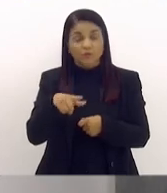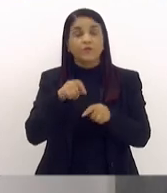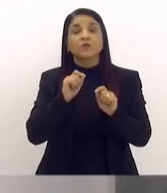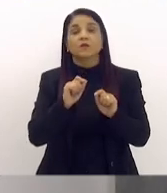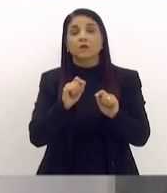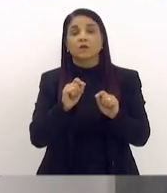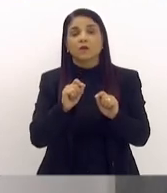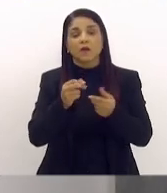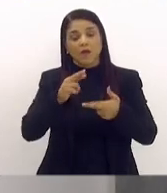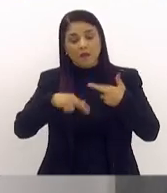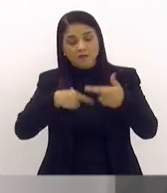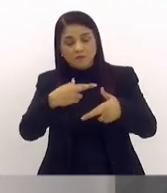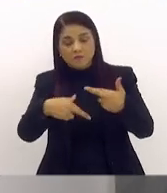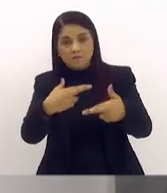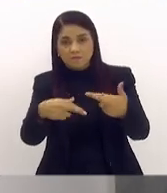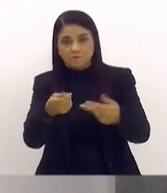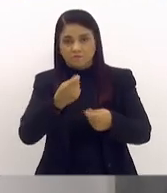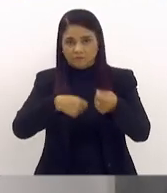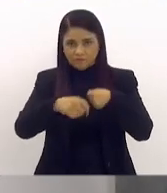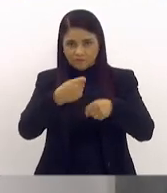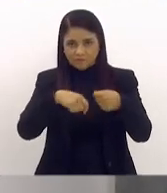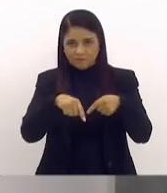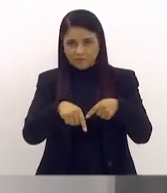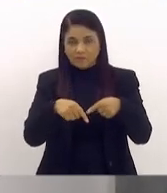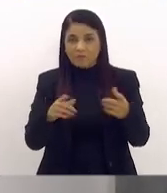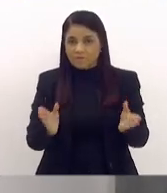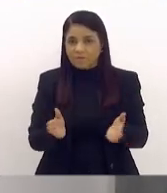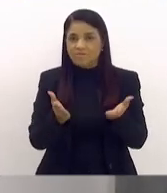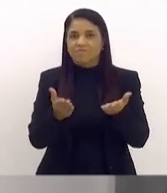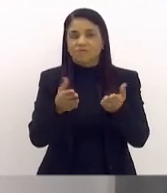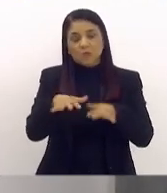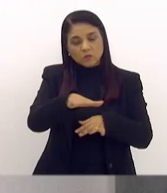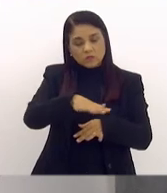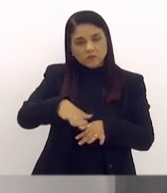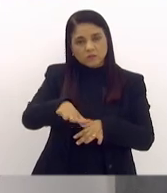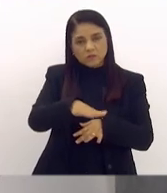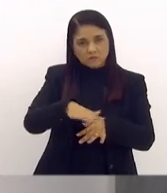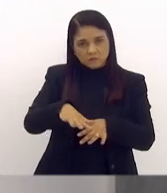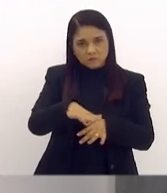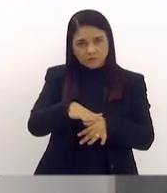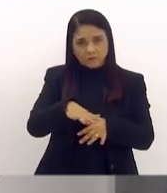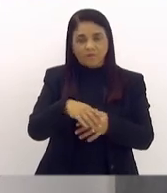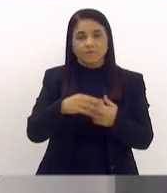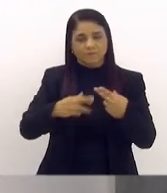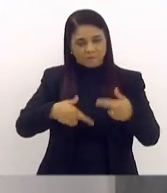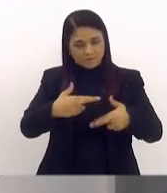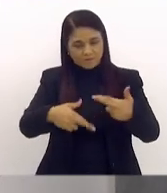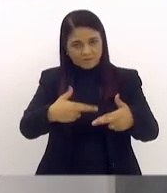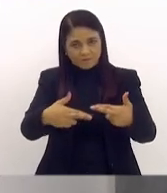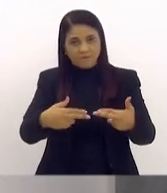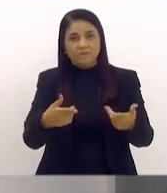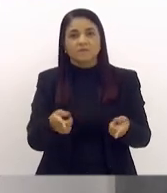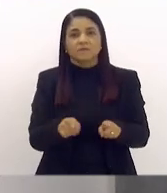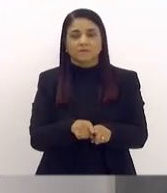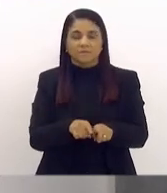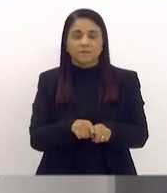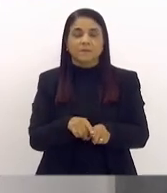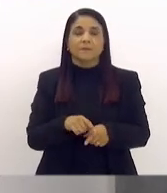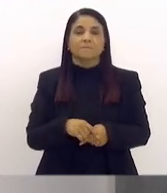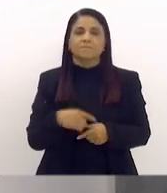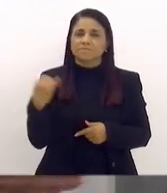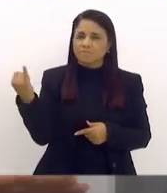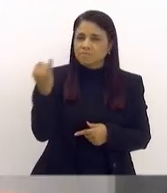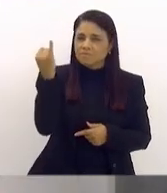reciclagem então isso vai também fomentar muito o setor né Eh é eh é